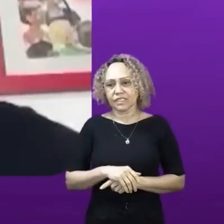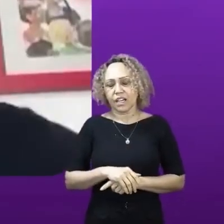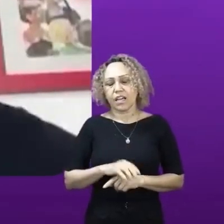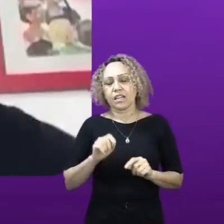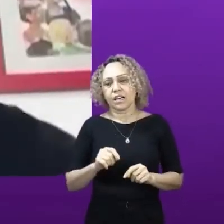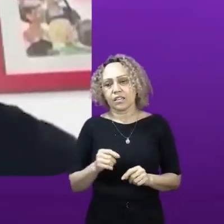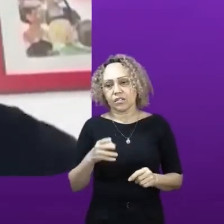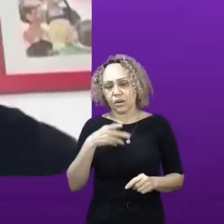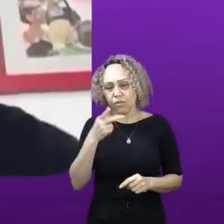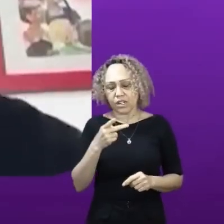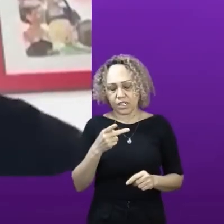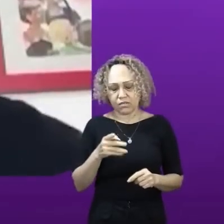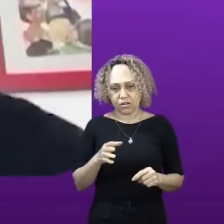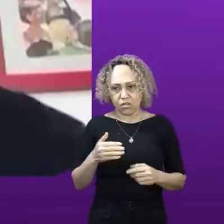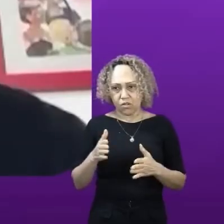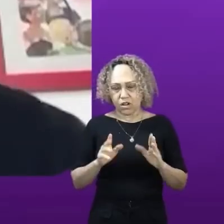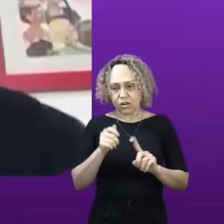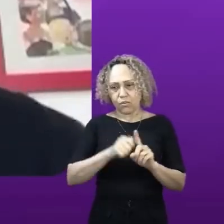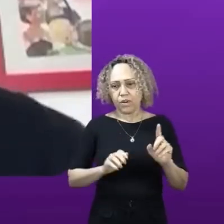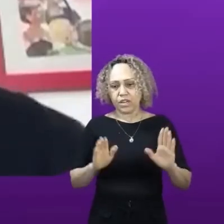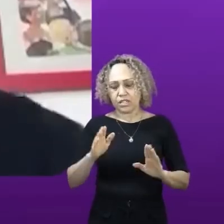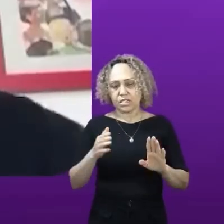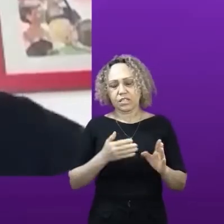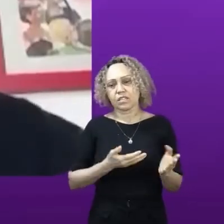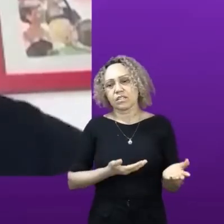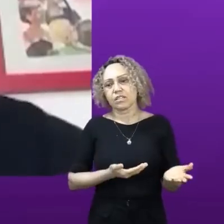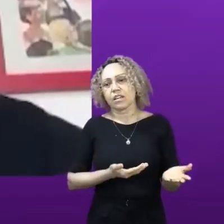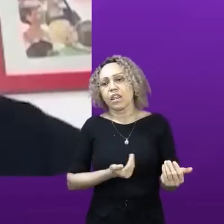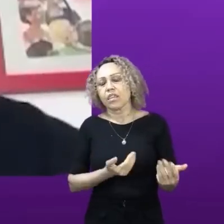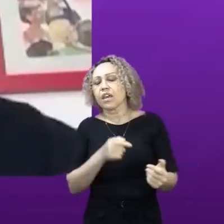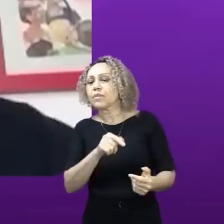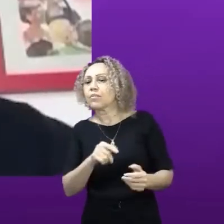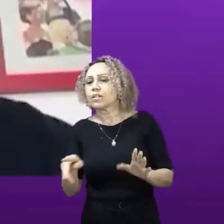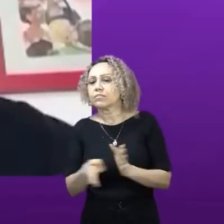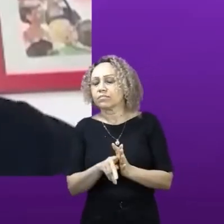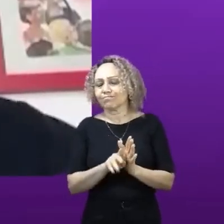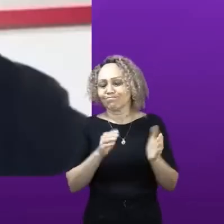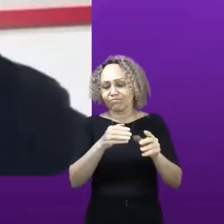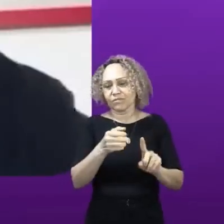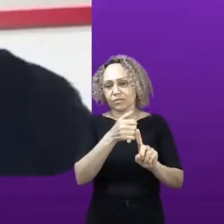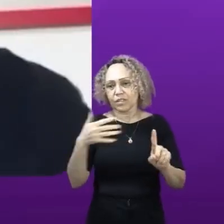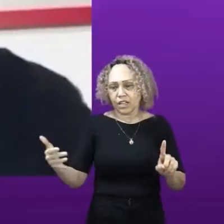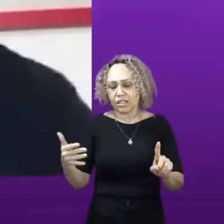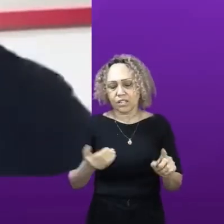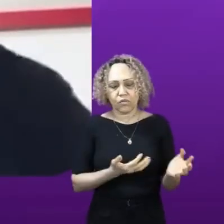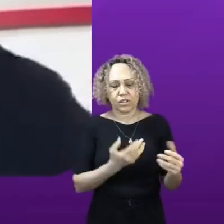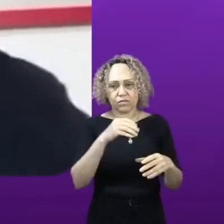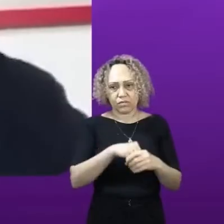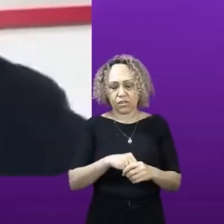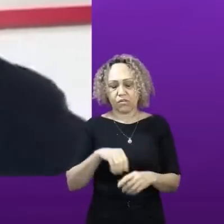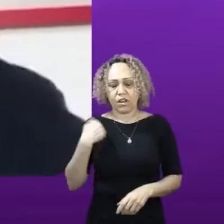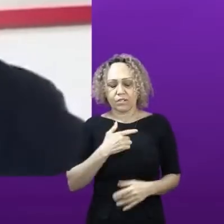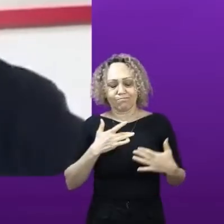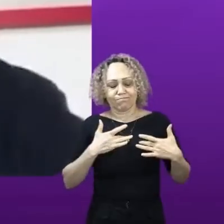mês da visibilidade bissexual, com a importância dessa juventude LGBT estar ocupando os espaços. Quando falamos em